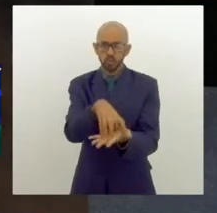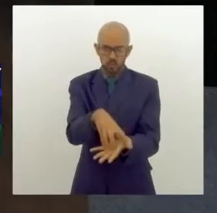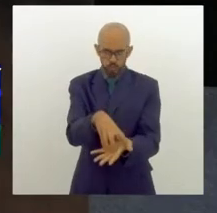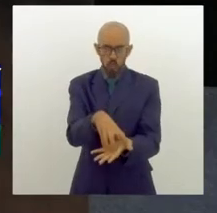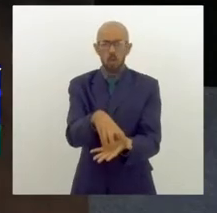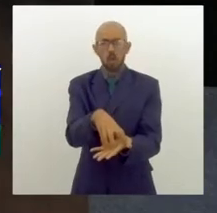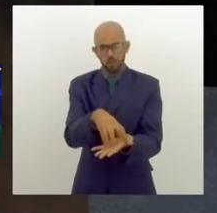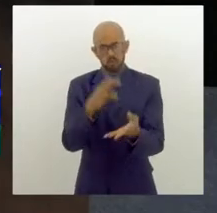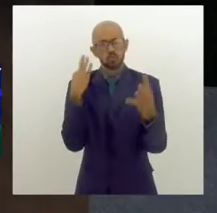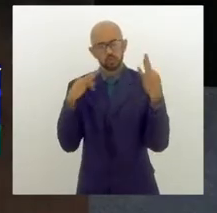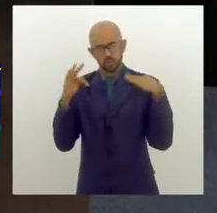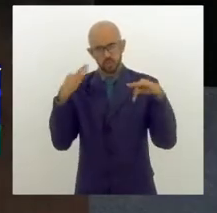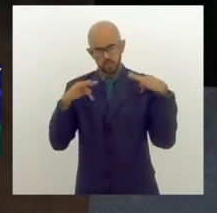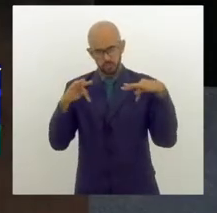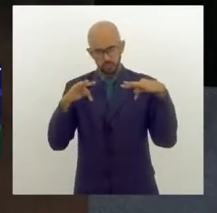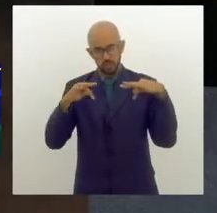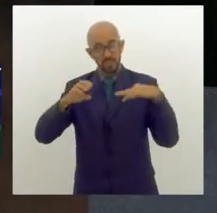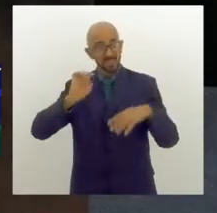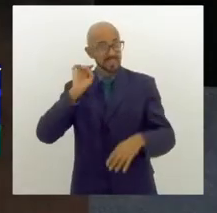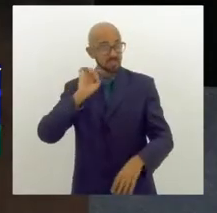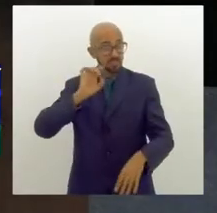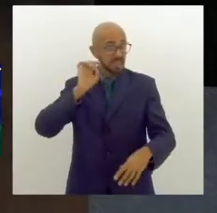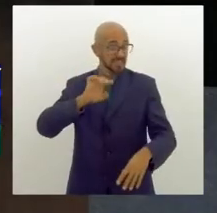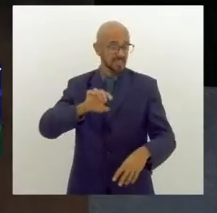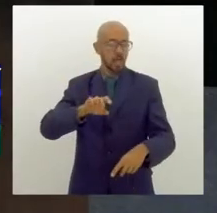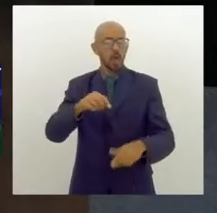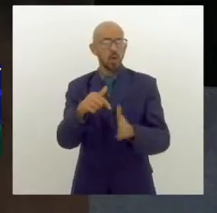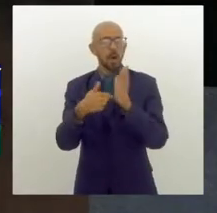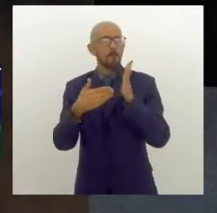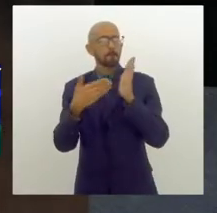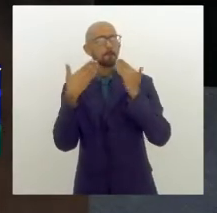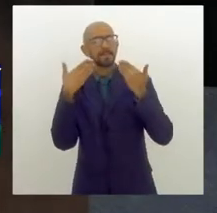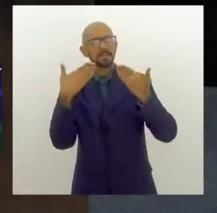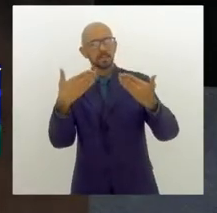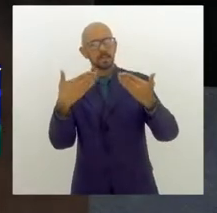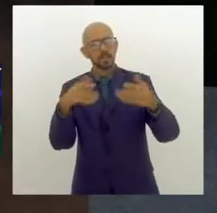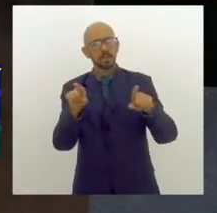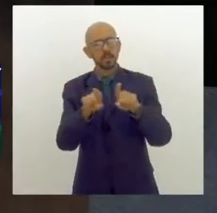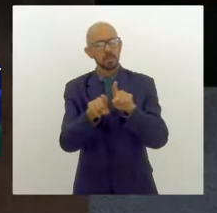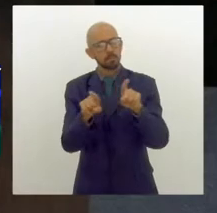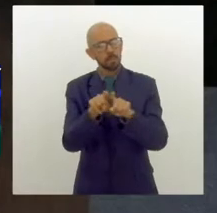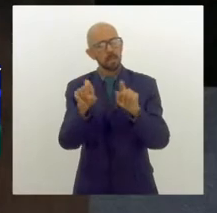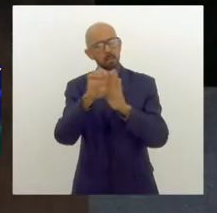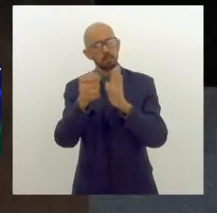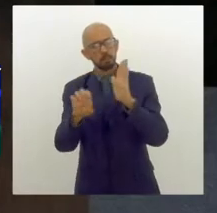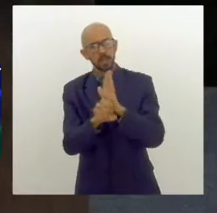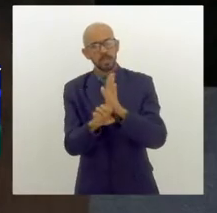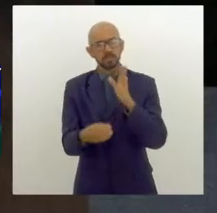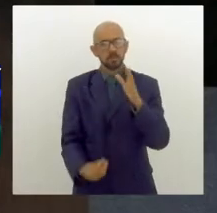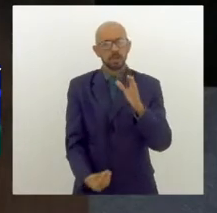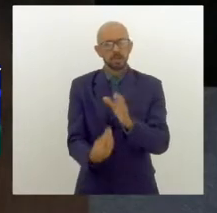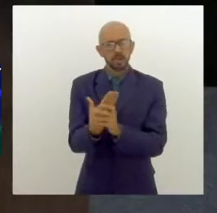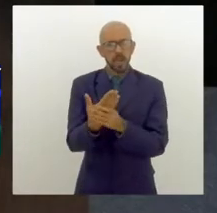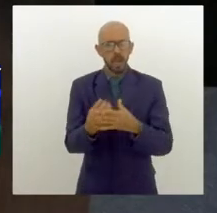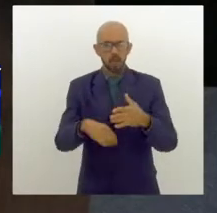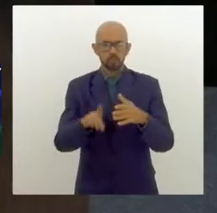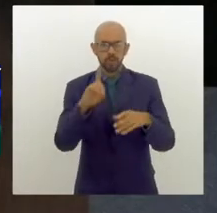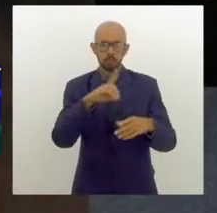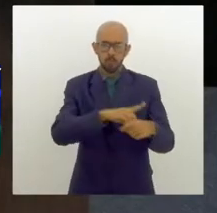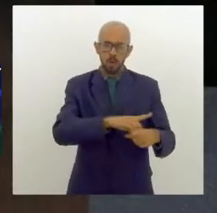trade turístico. Em especial, apresentei emendas para criar o fundo para